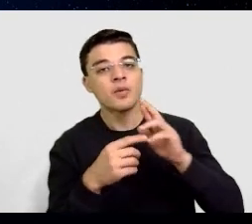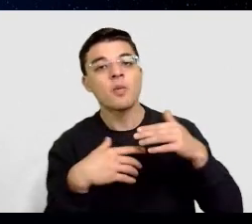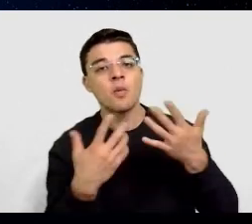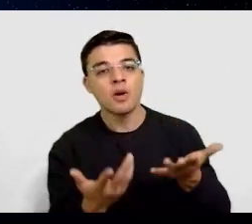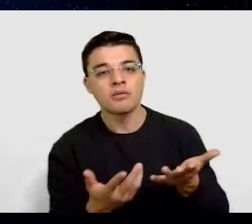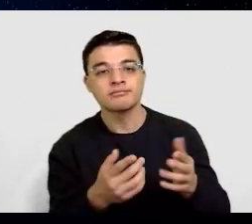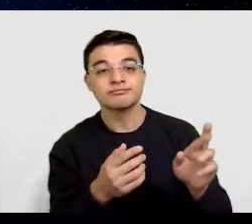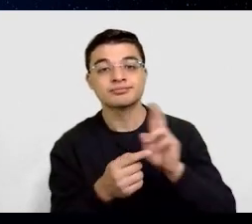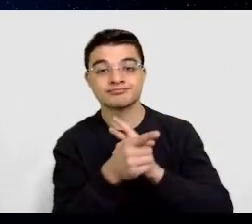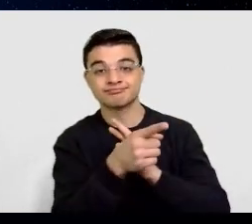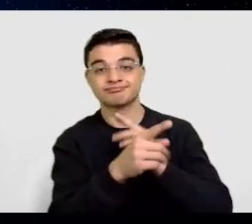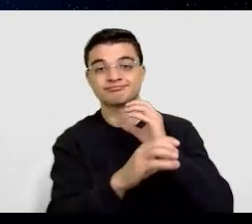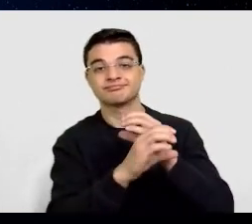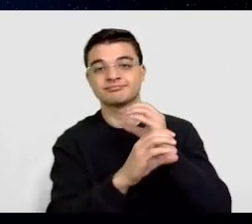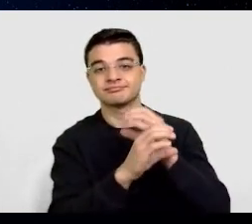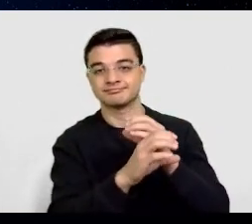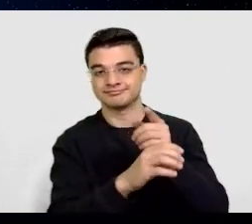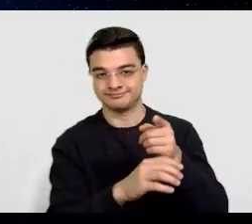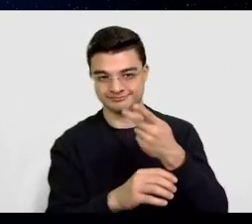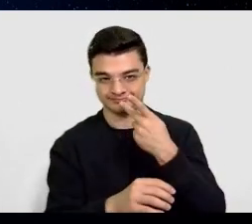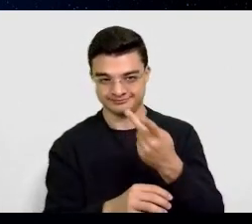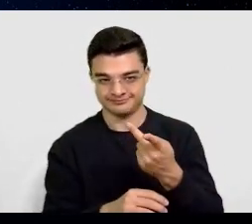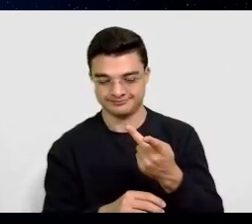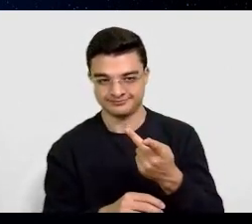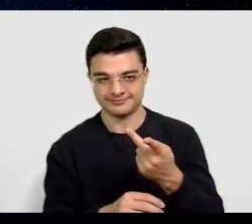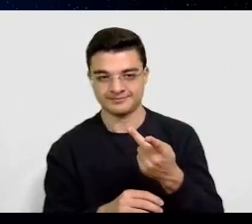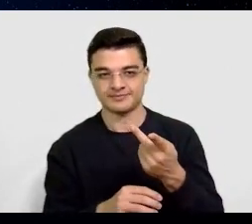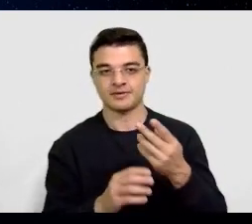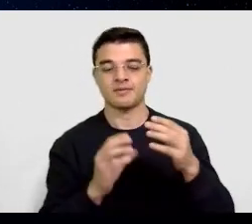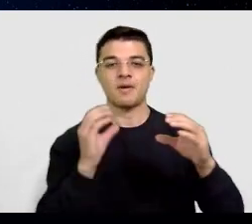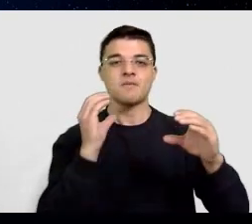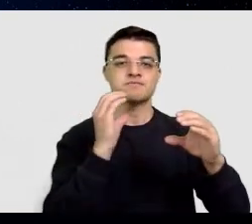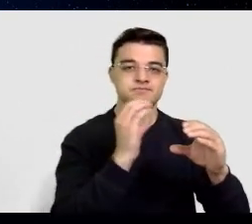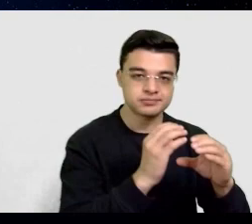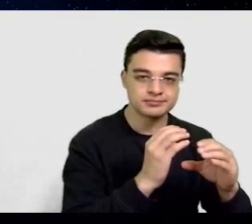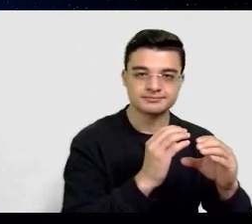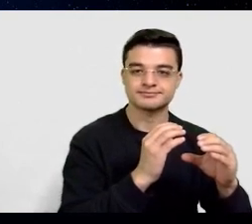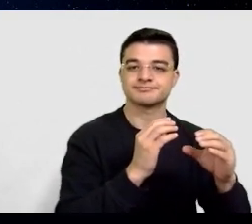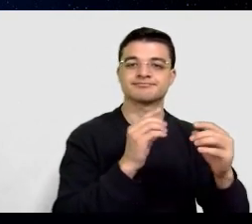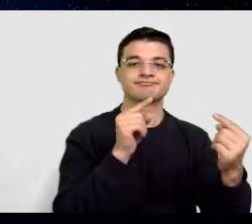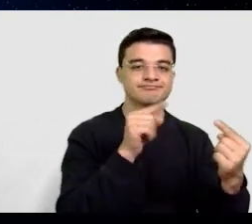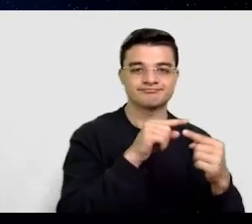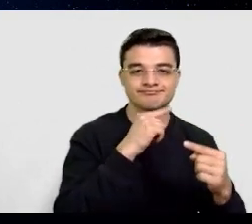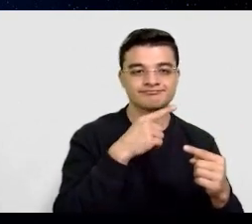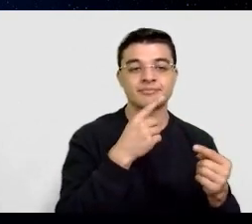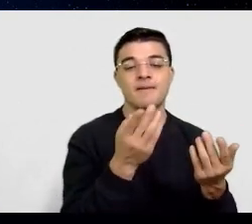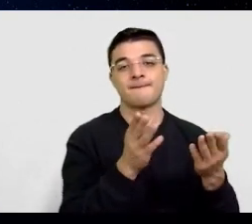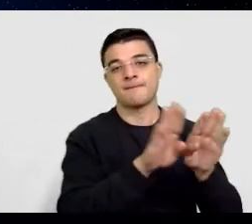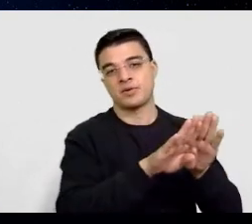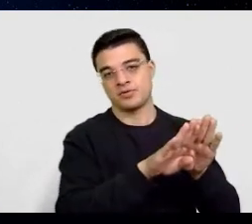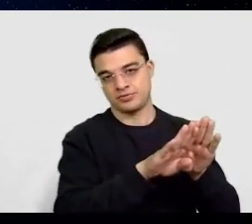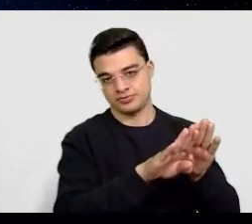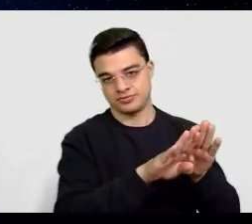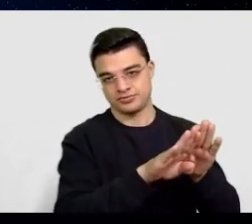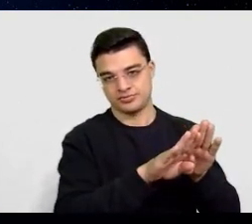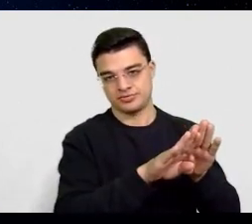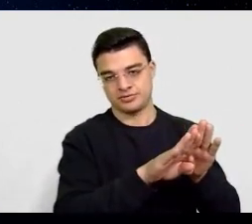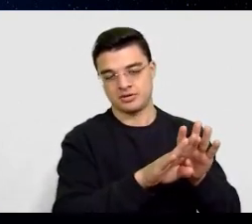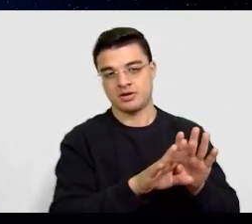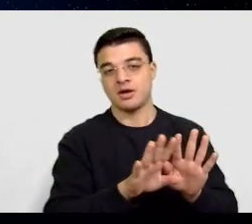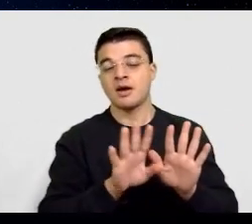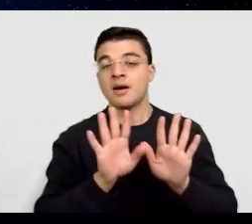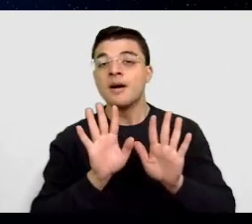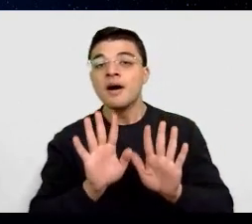de falha de comunicação. Ok, ele não conseguiu se comunicar. Provavelmente que a porta está fechada. Mas e se eu coloco para